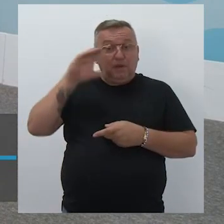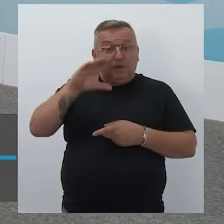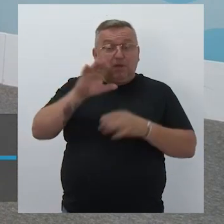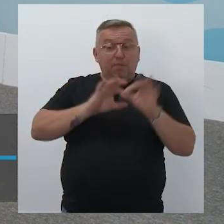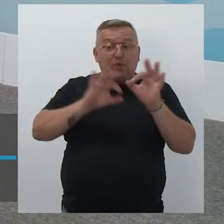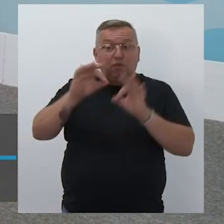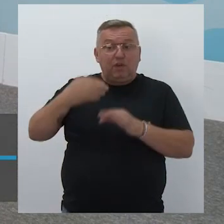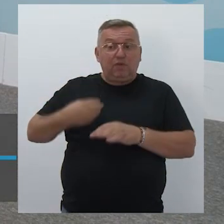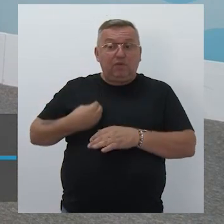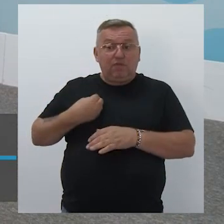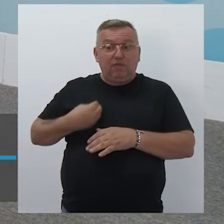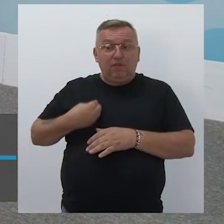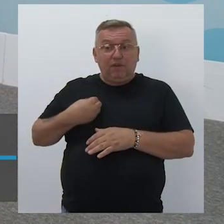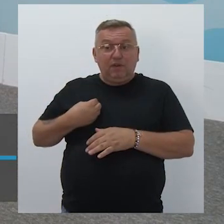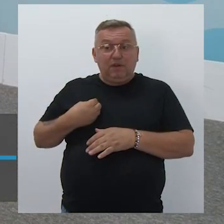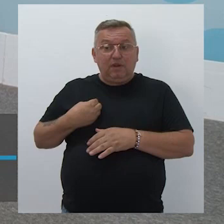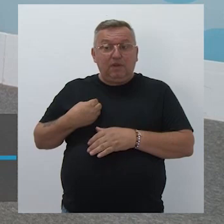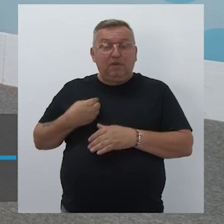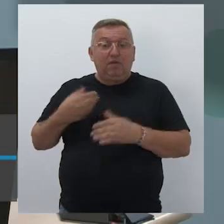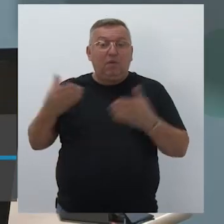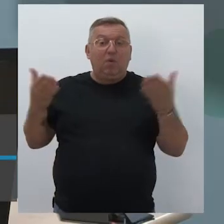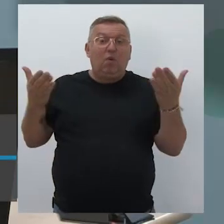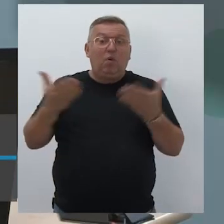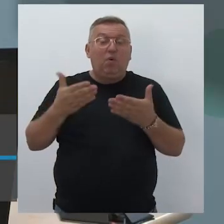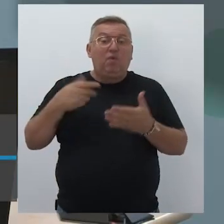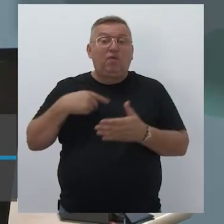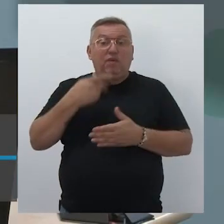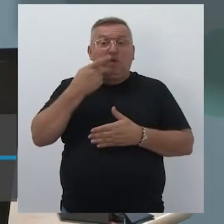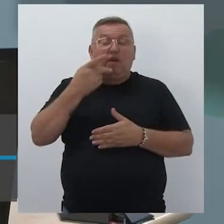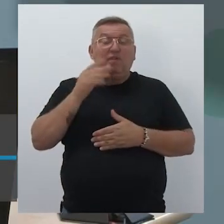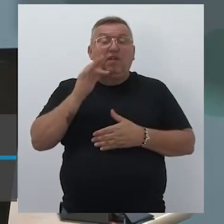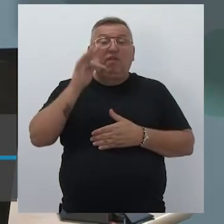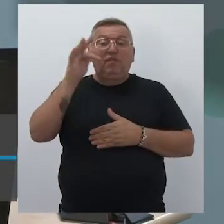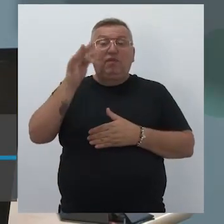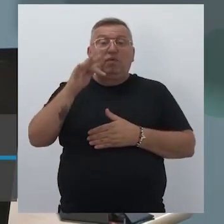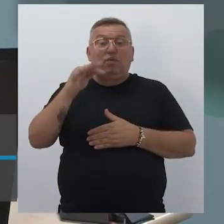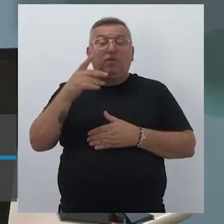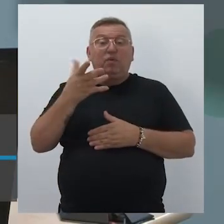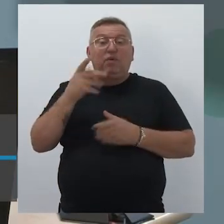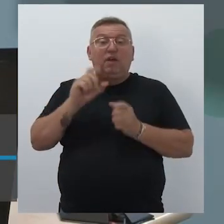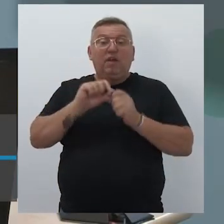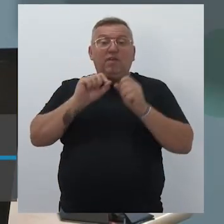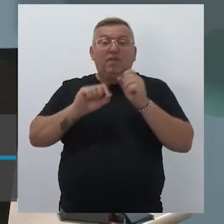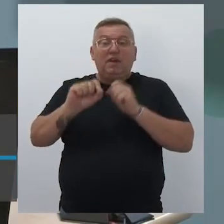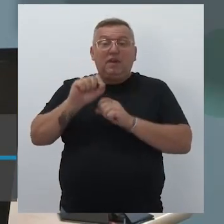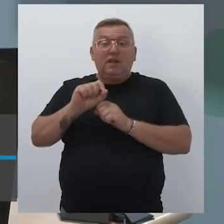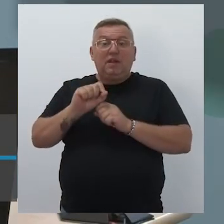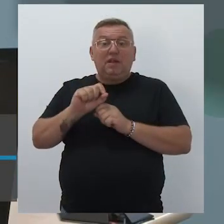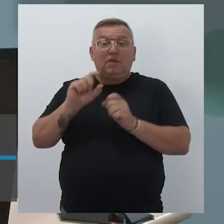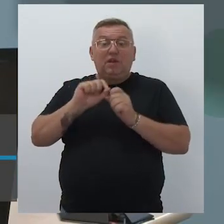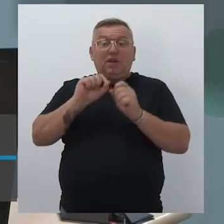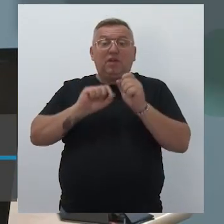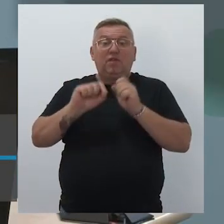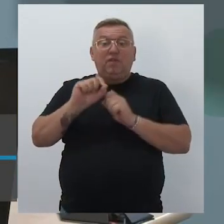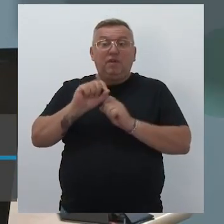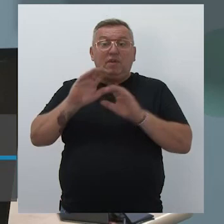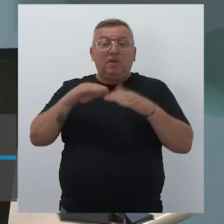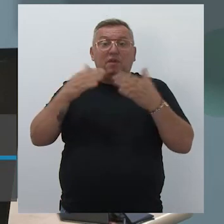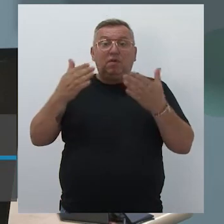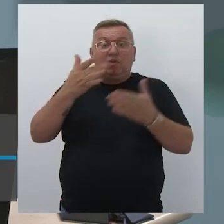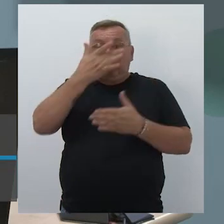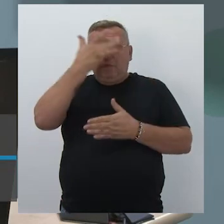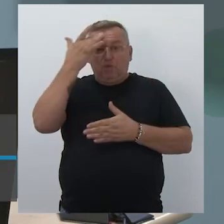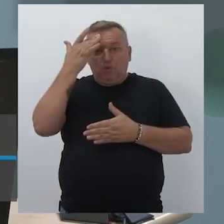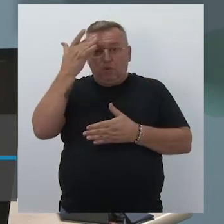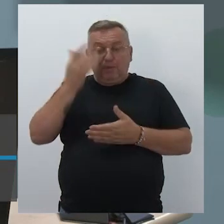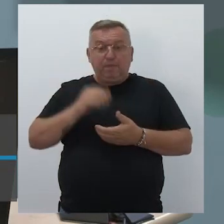de vida, né? O que eu sou hoje, o que eu quero estar lá no futuro, né? O que, que eu quero fazer, o que, que eu penso enquanto cidadão, não